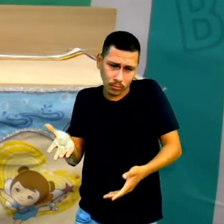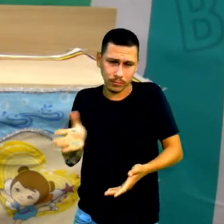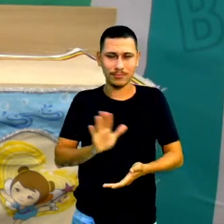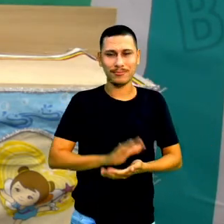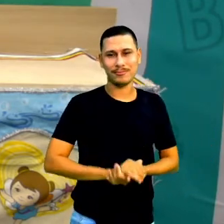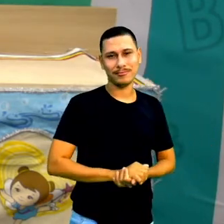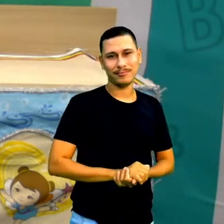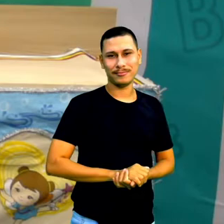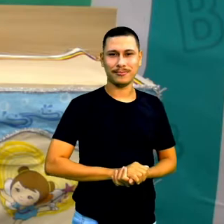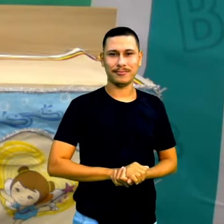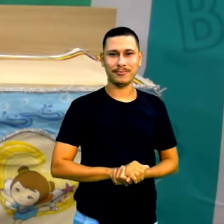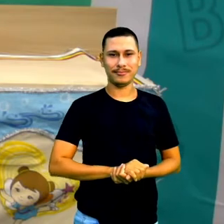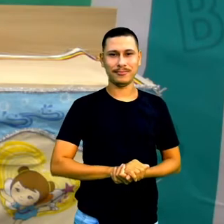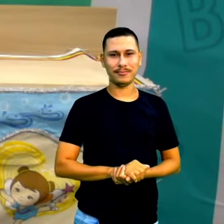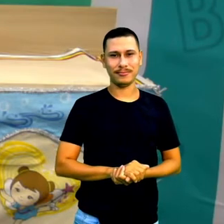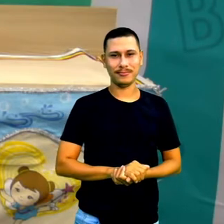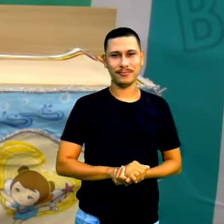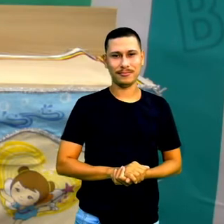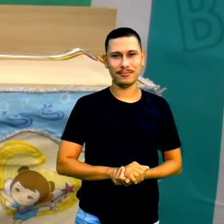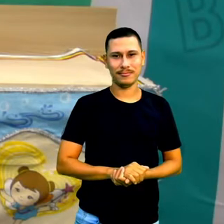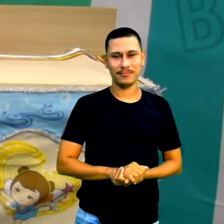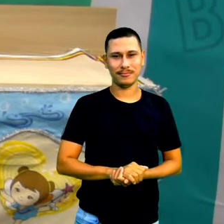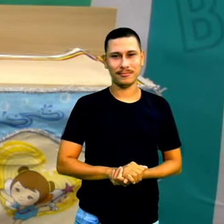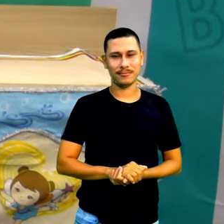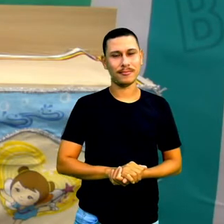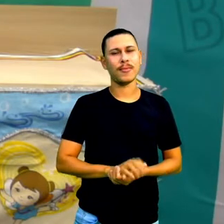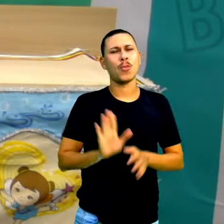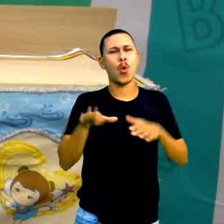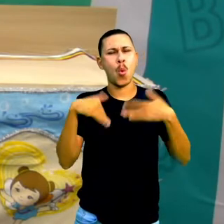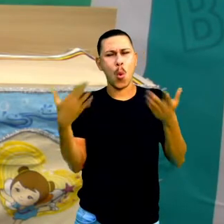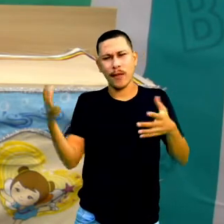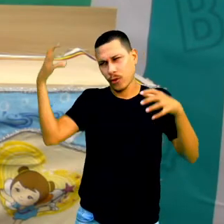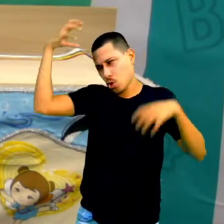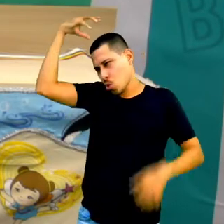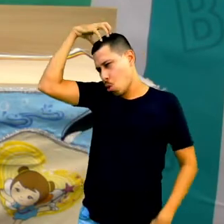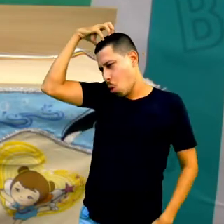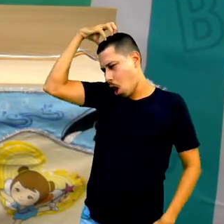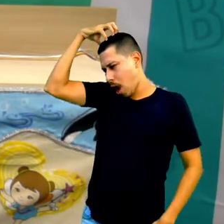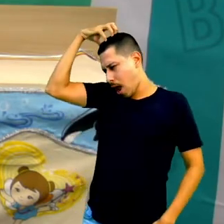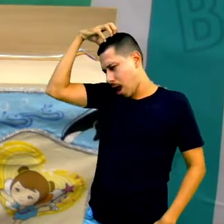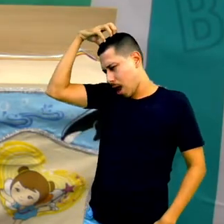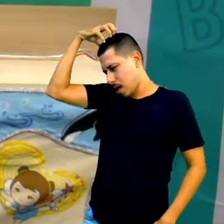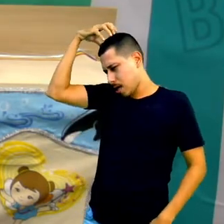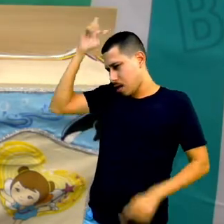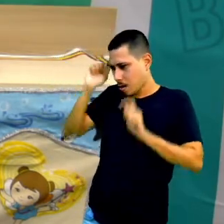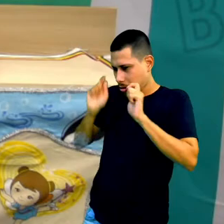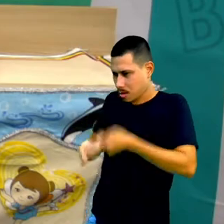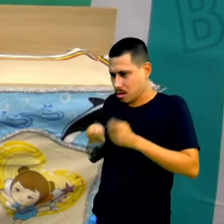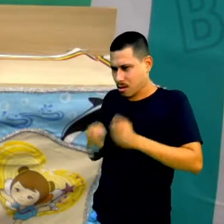Nu. Nu. Quando ele desceu da carruagem...